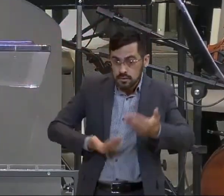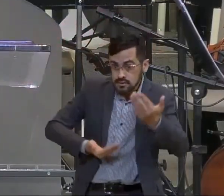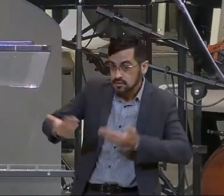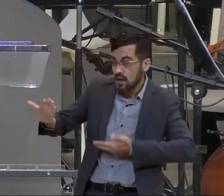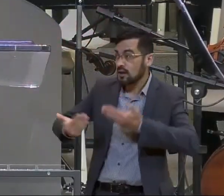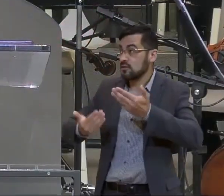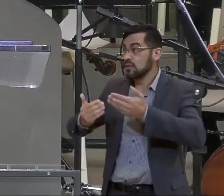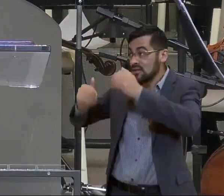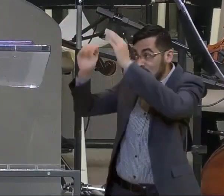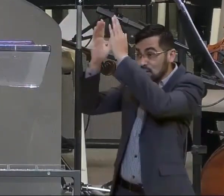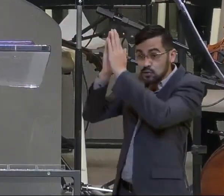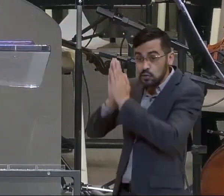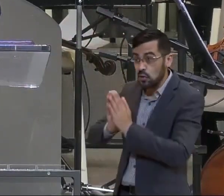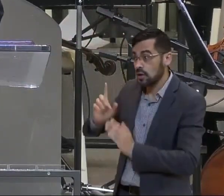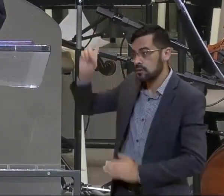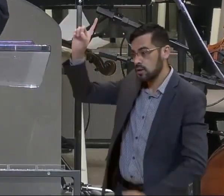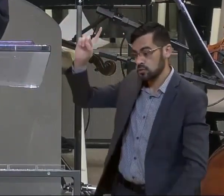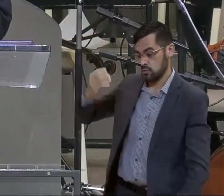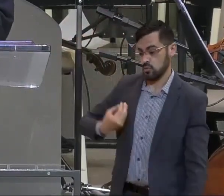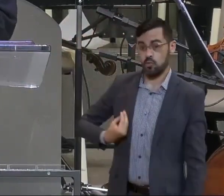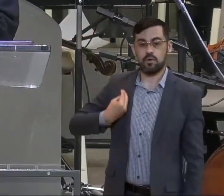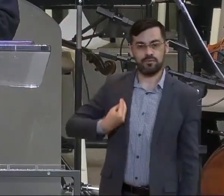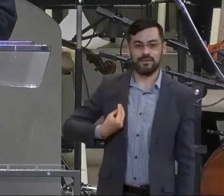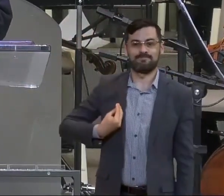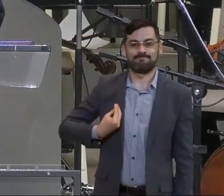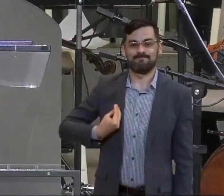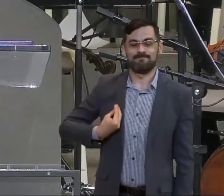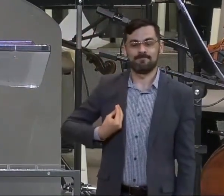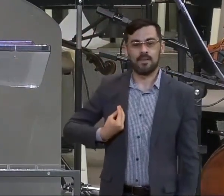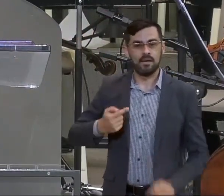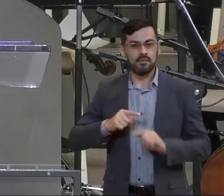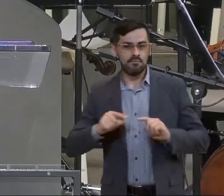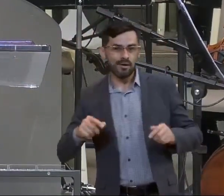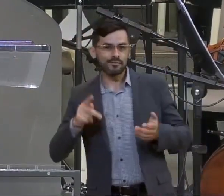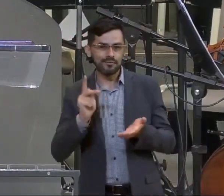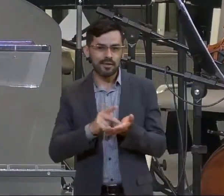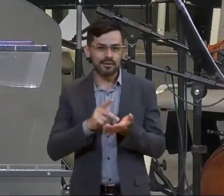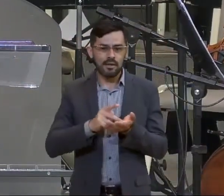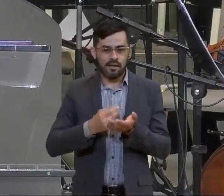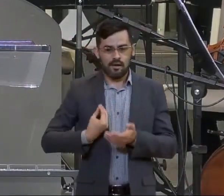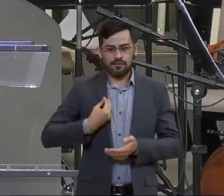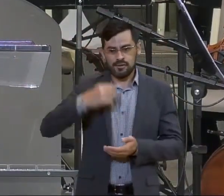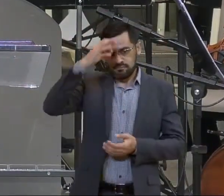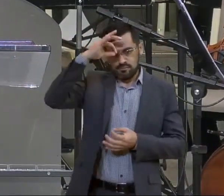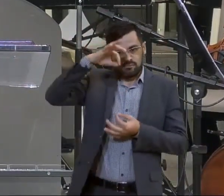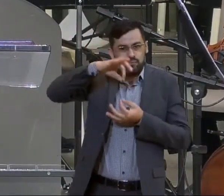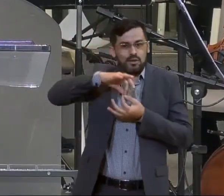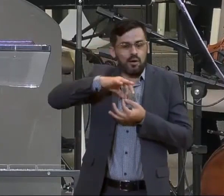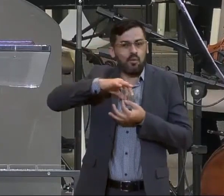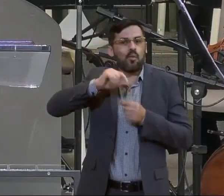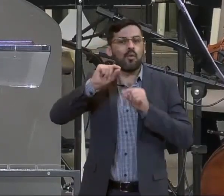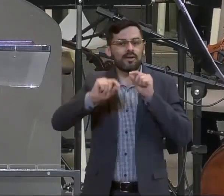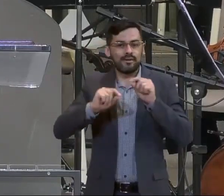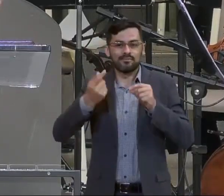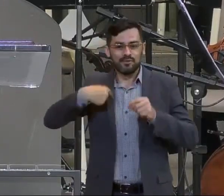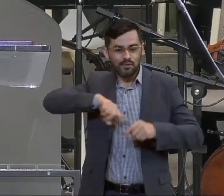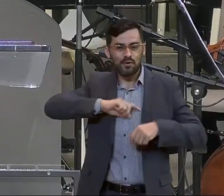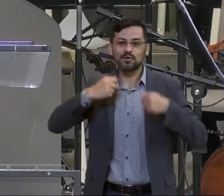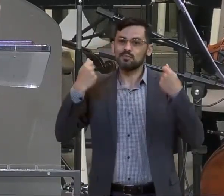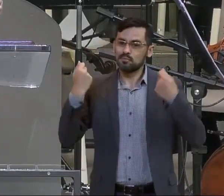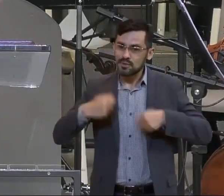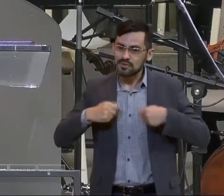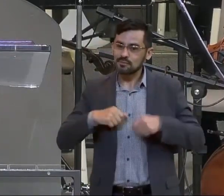na sua vida. E é interessante perceber que a vida espiritual pede de nós justamente esse tipo